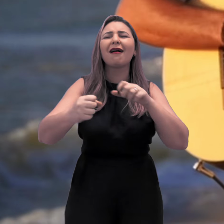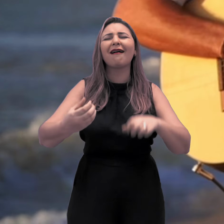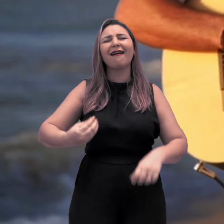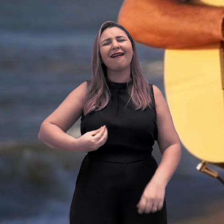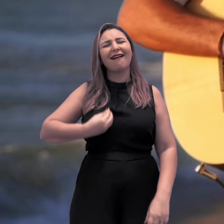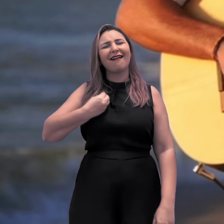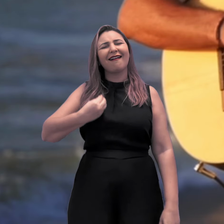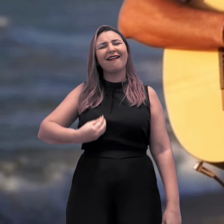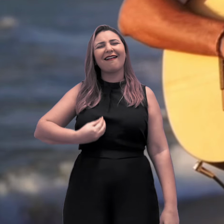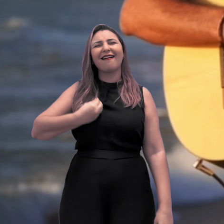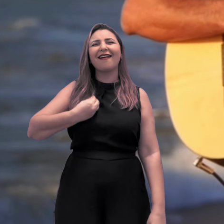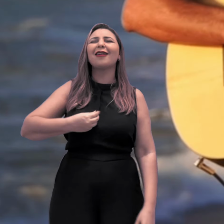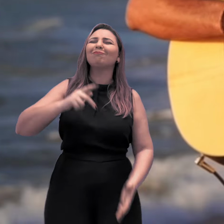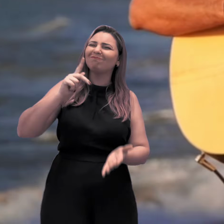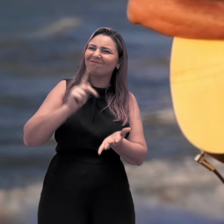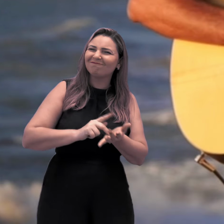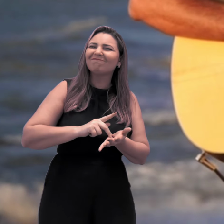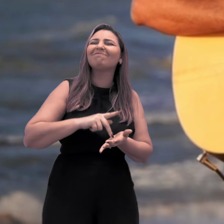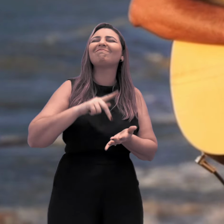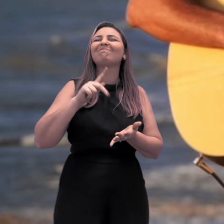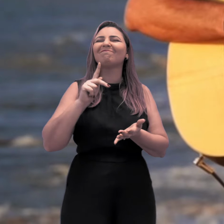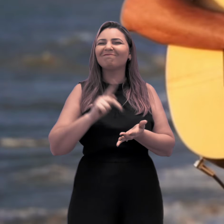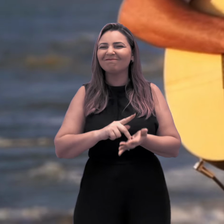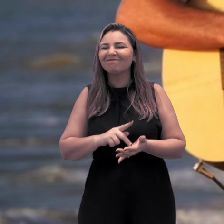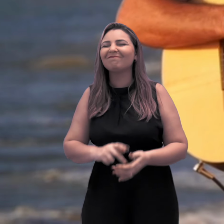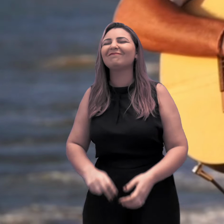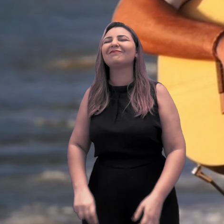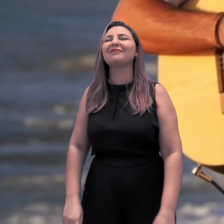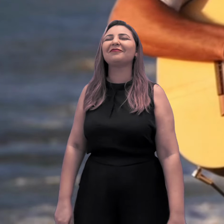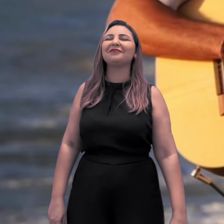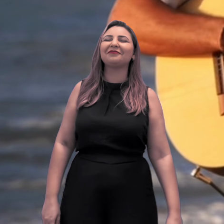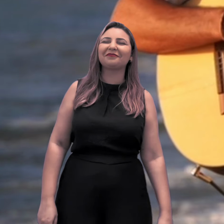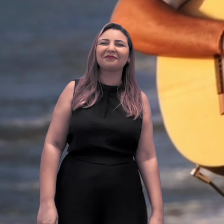realmente o viver.